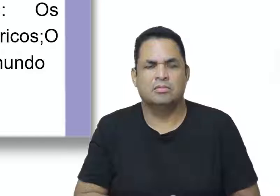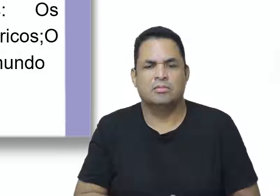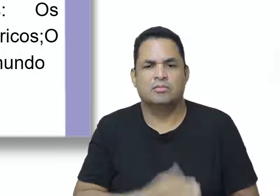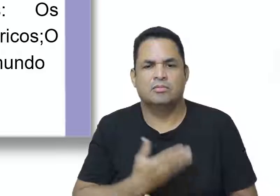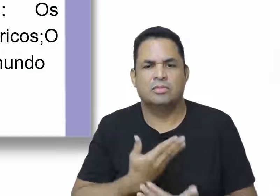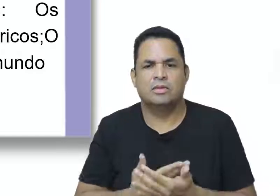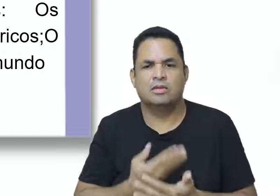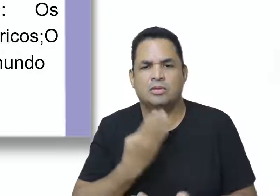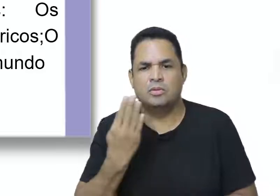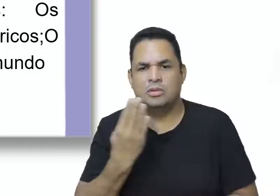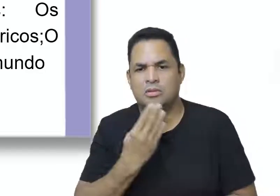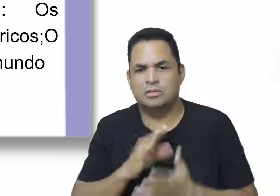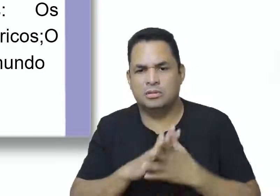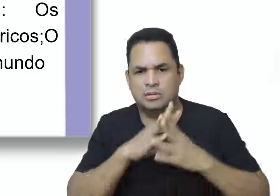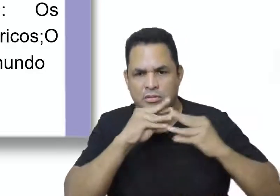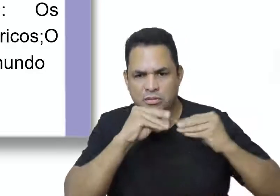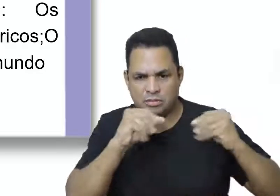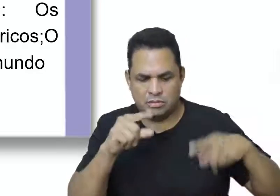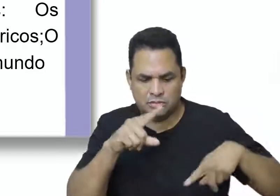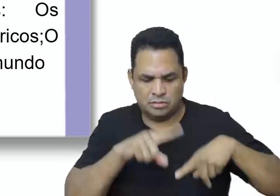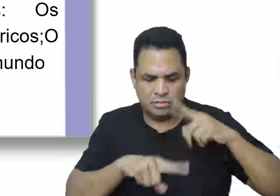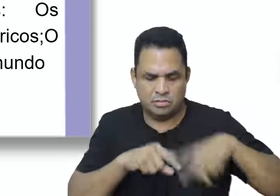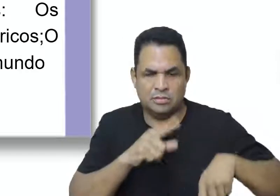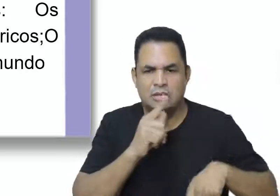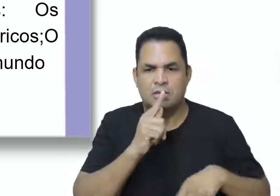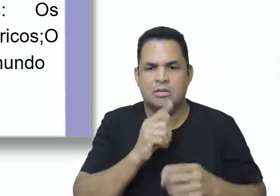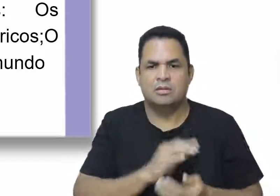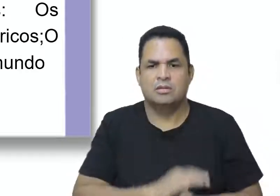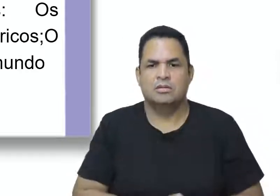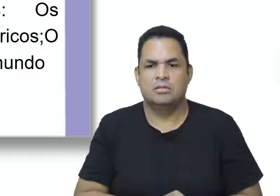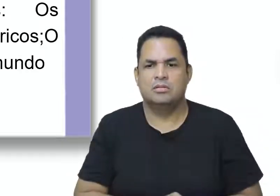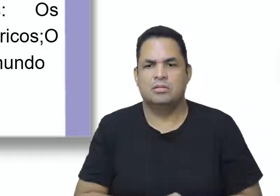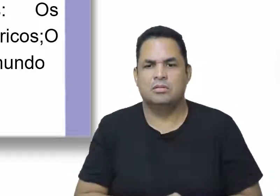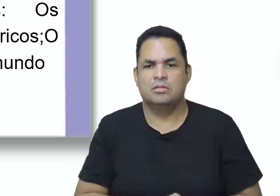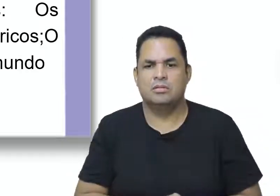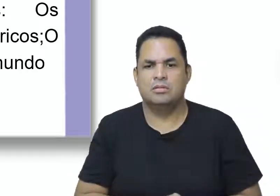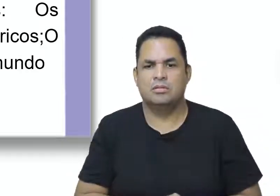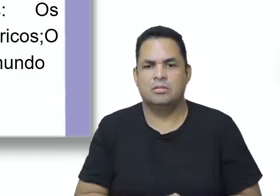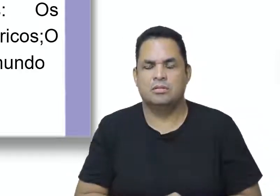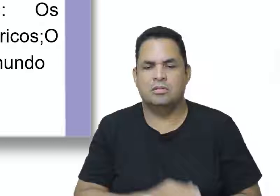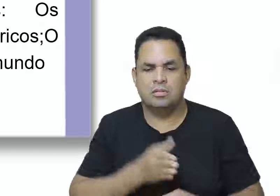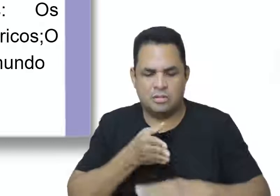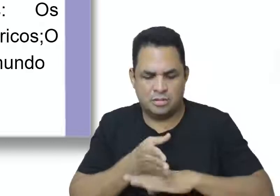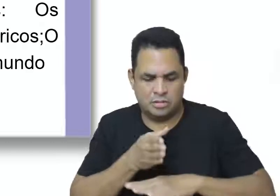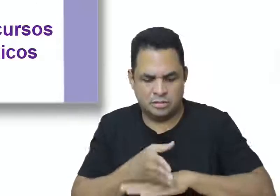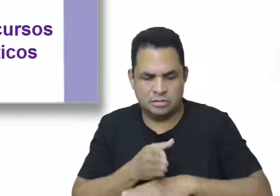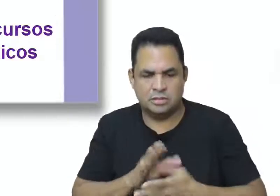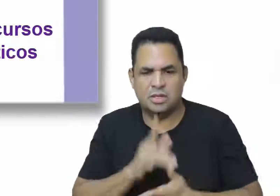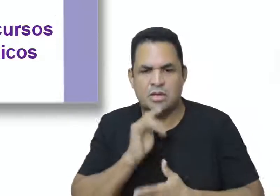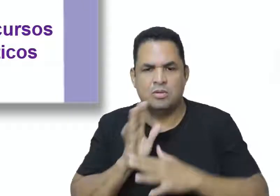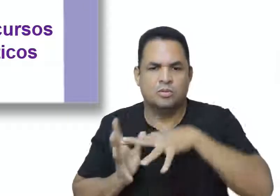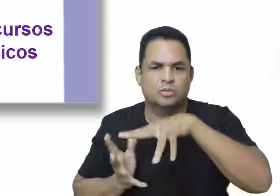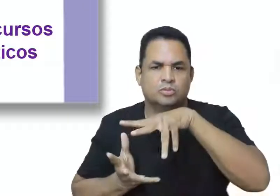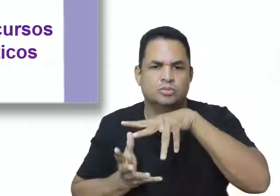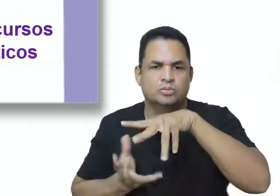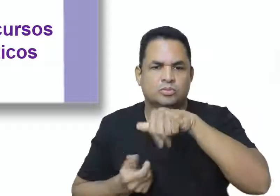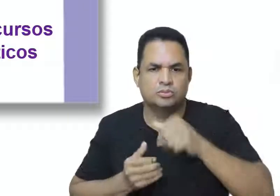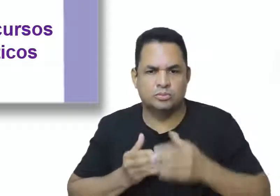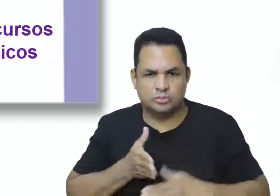Na aula 44, nós temos a degradação dos recursos hídricos, tá? O acesso à água no mundo.